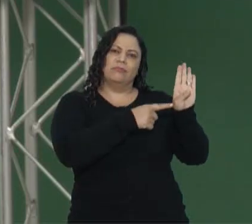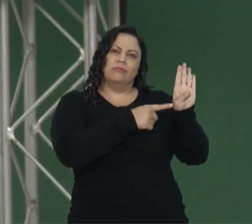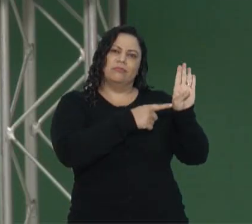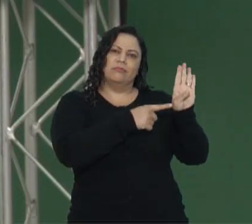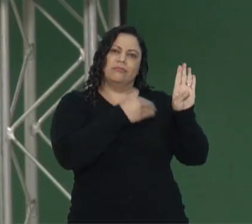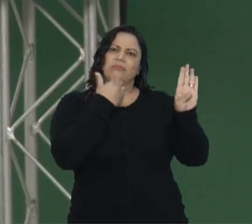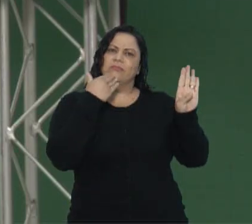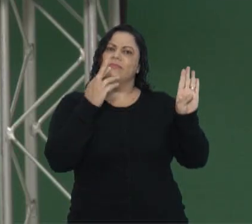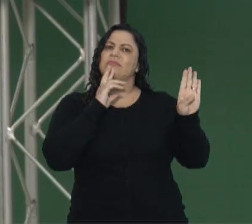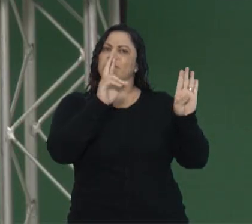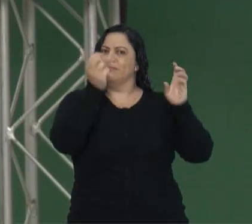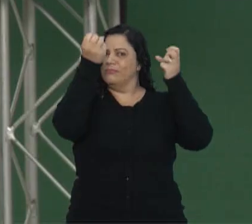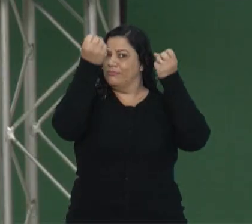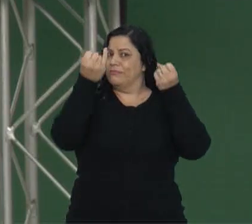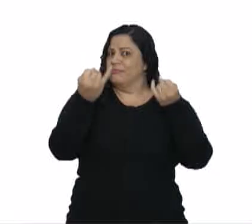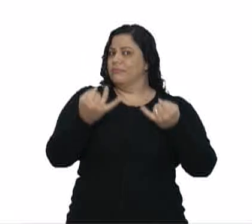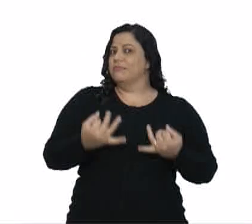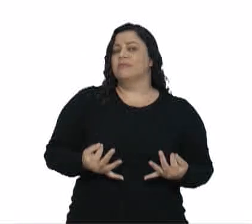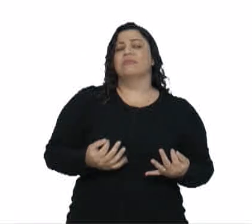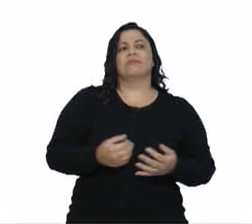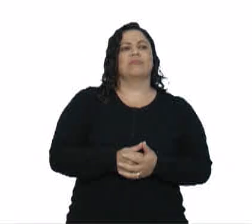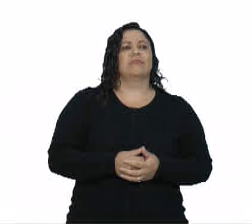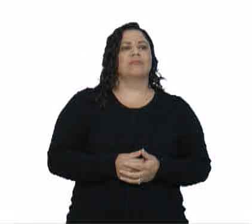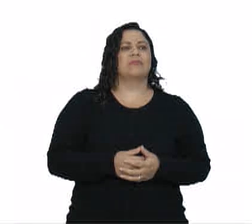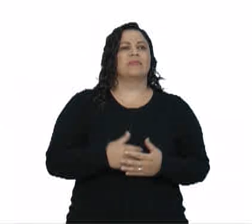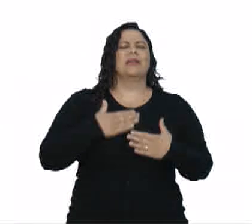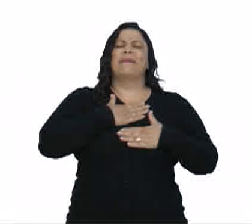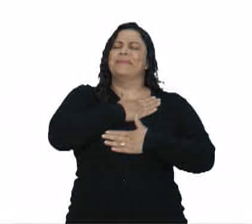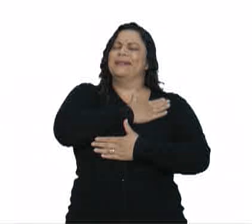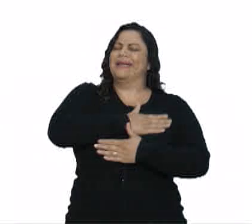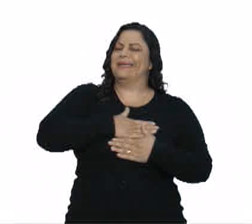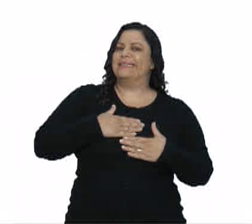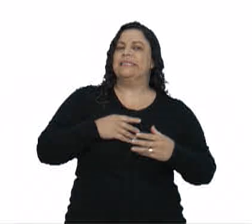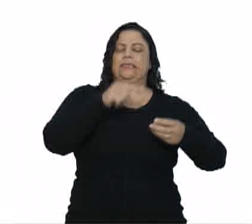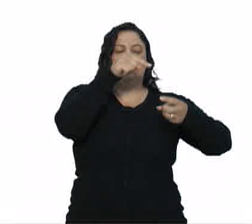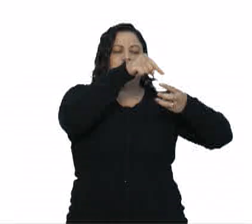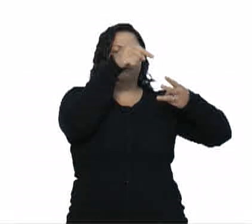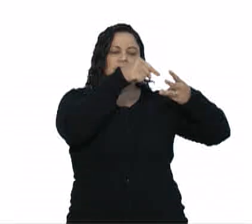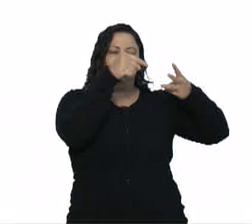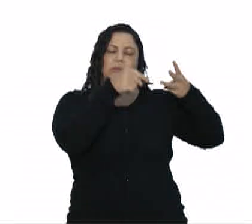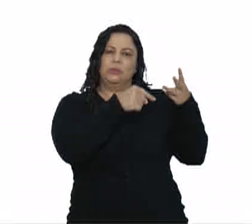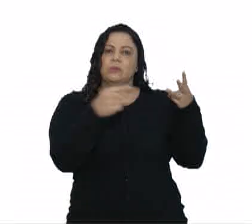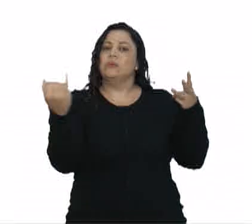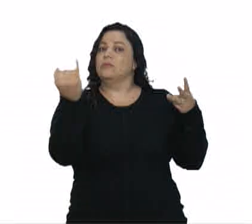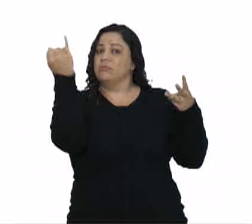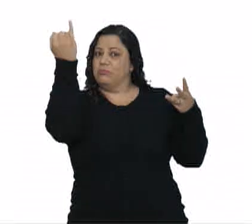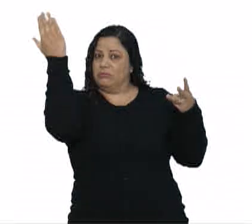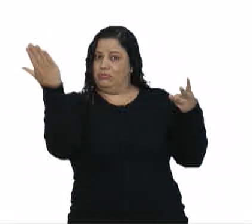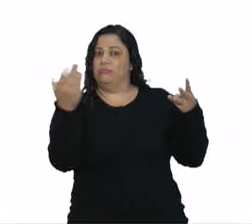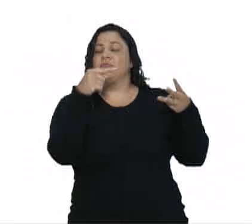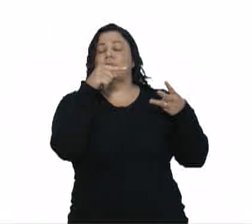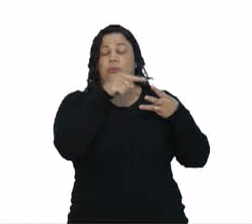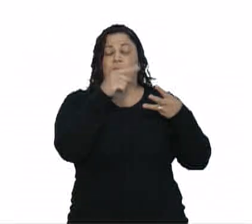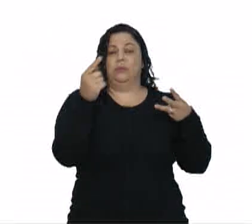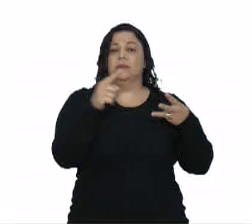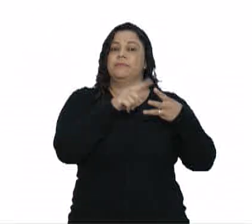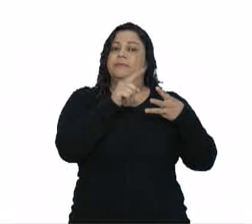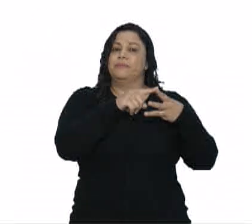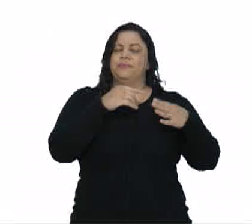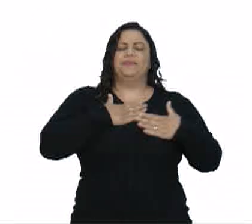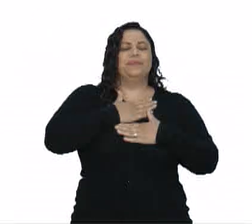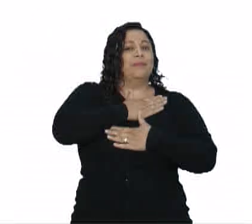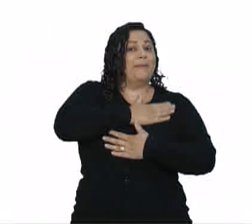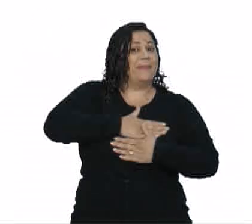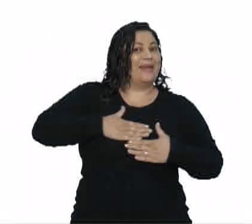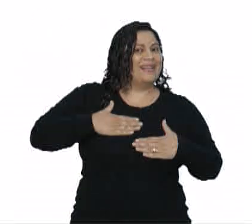suas palavras. A professora colocou ali, ó. Prazer, são três coisas que são importantes para construir uma felicidade. Primeiro,